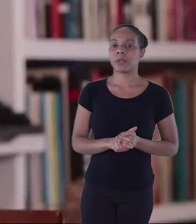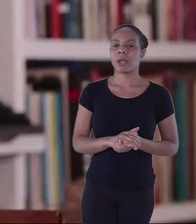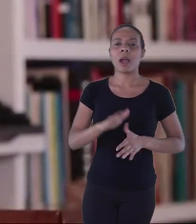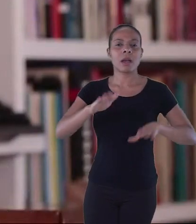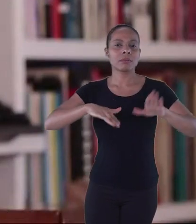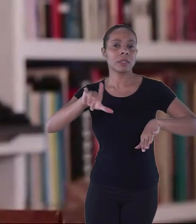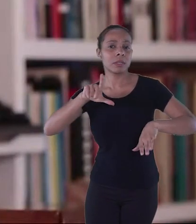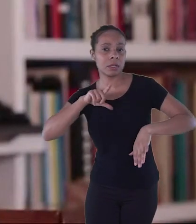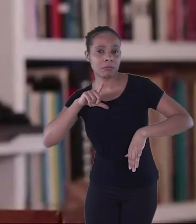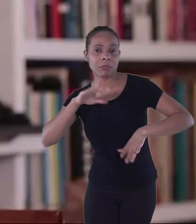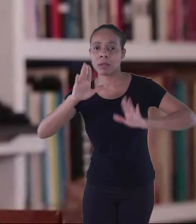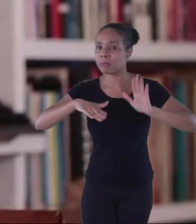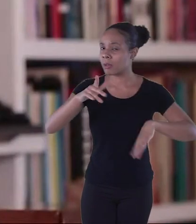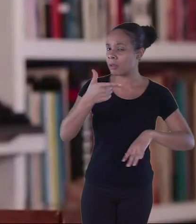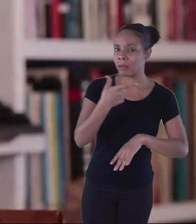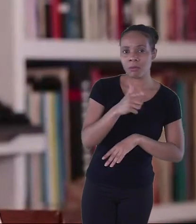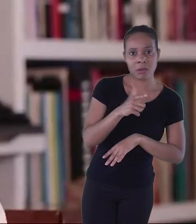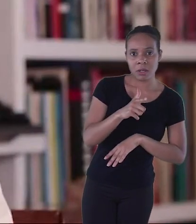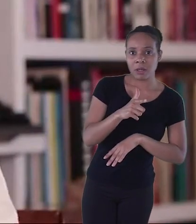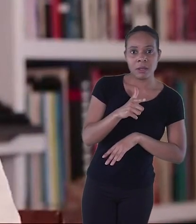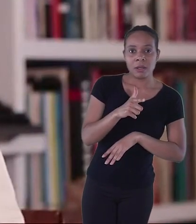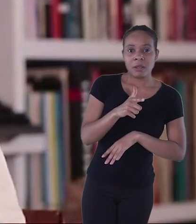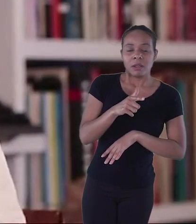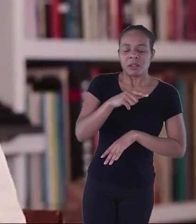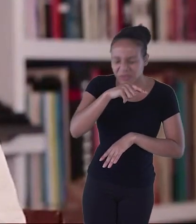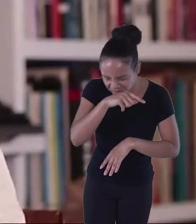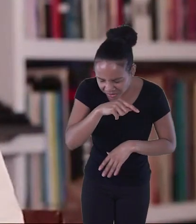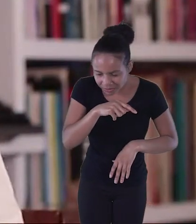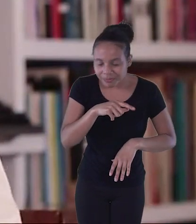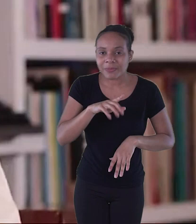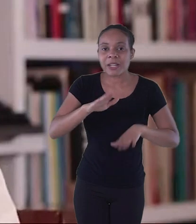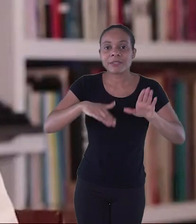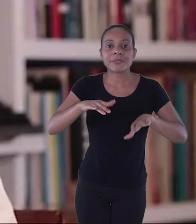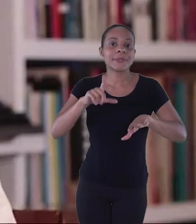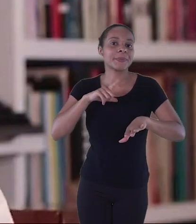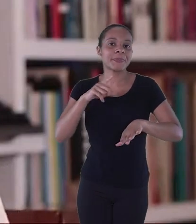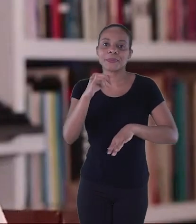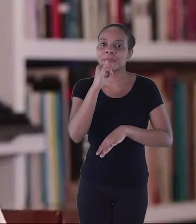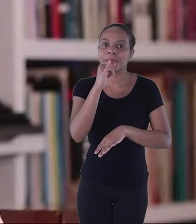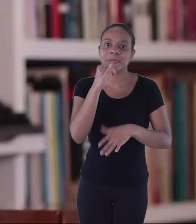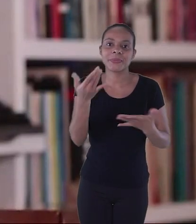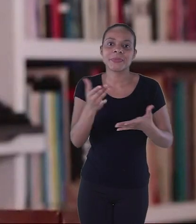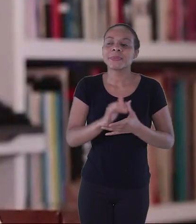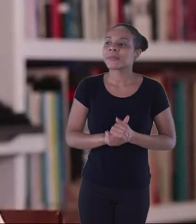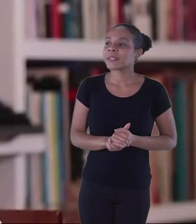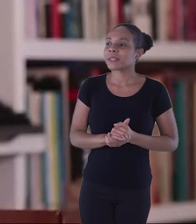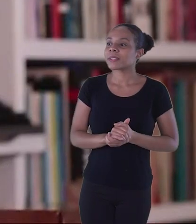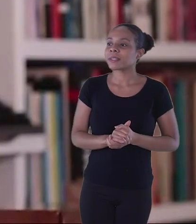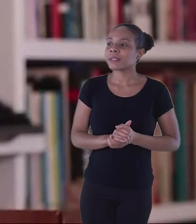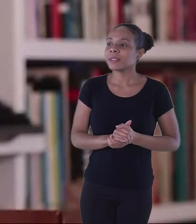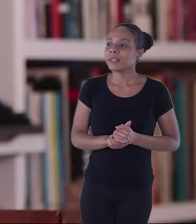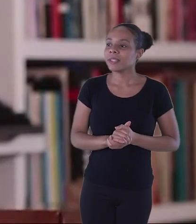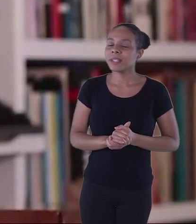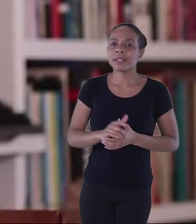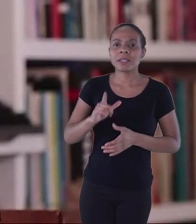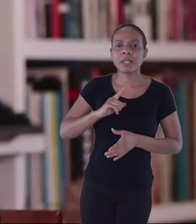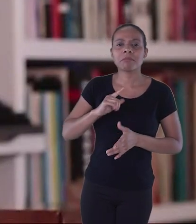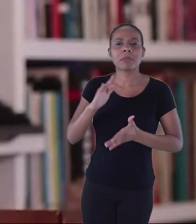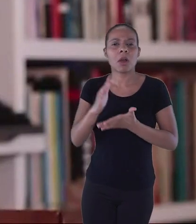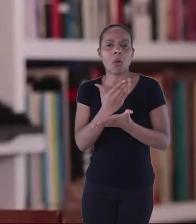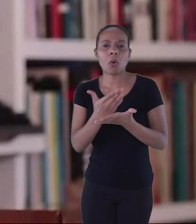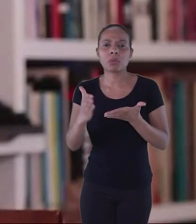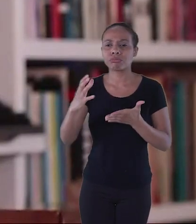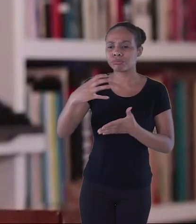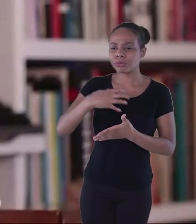não. Curioso. Em alguns momentos está lá, tal pessoa nasceu, blá, blá, blá, blá. Em outros, o